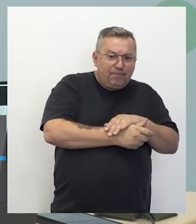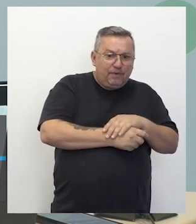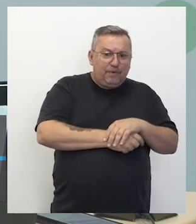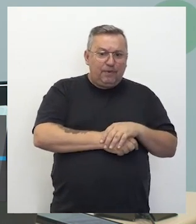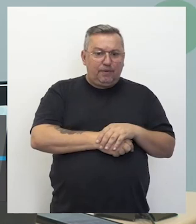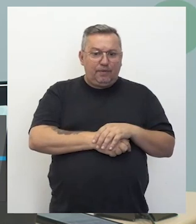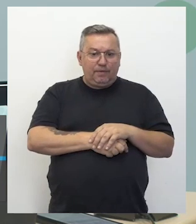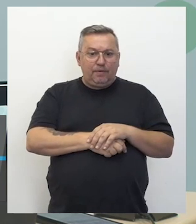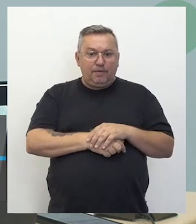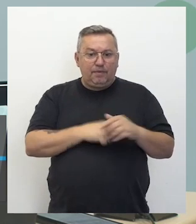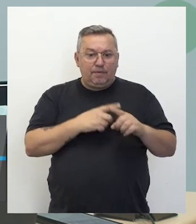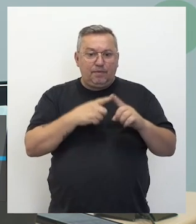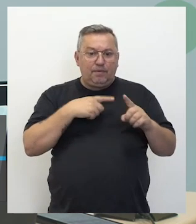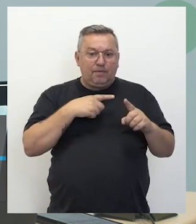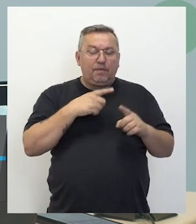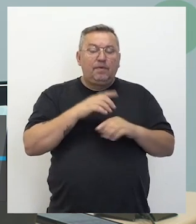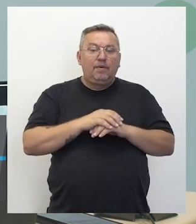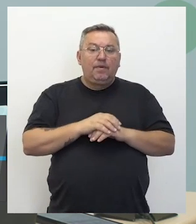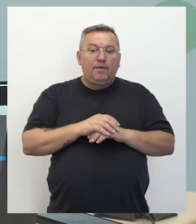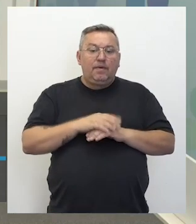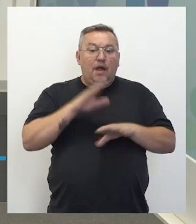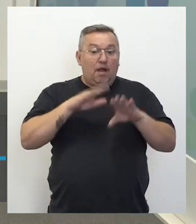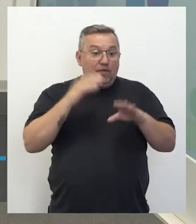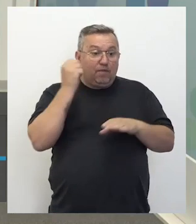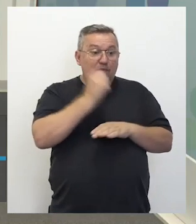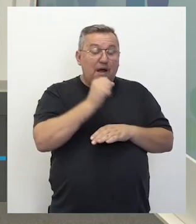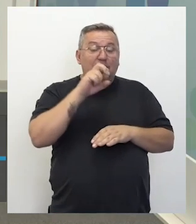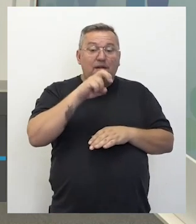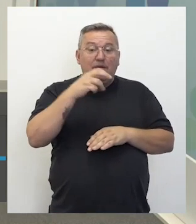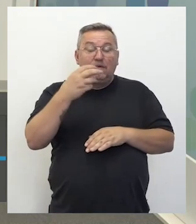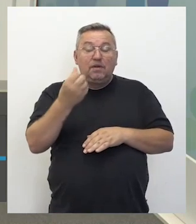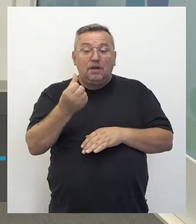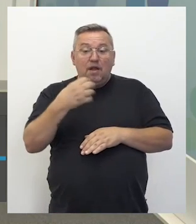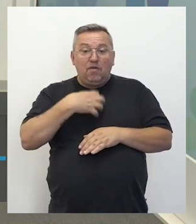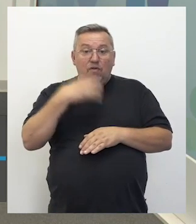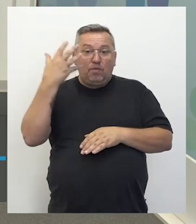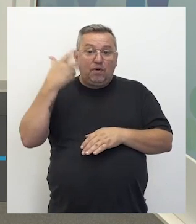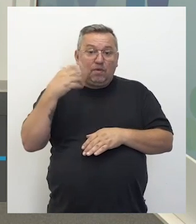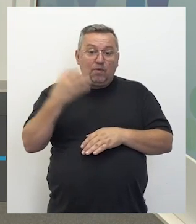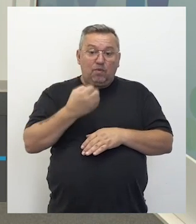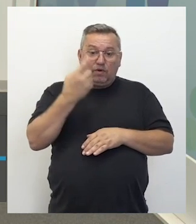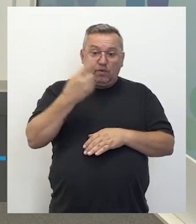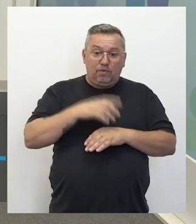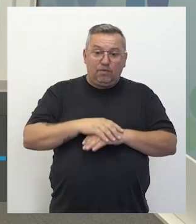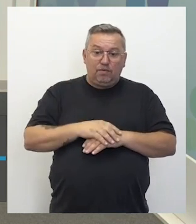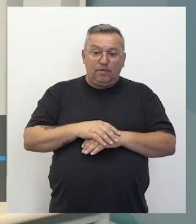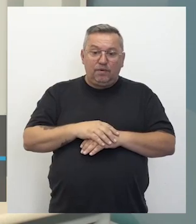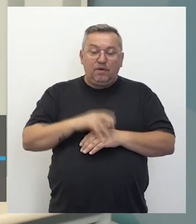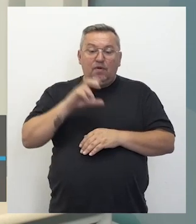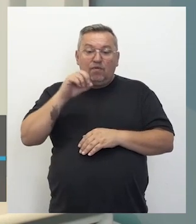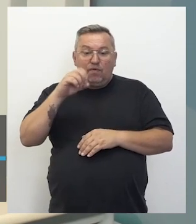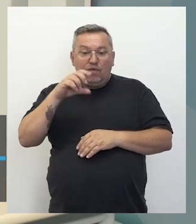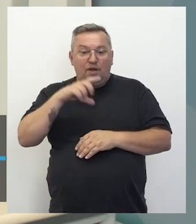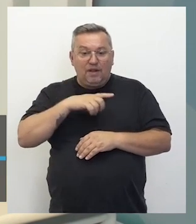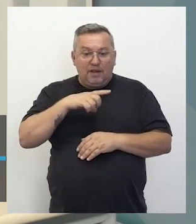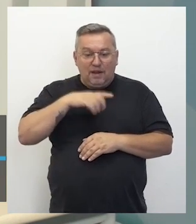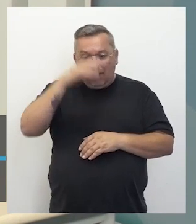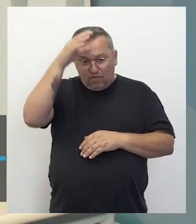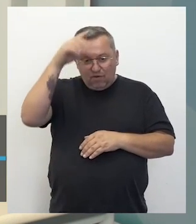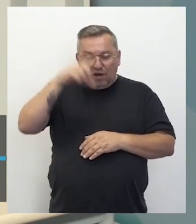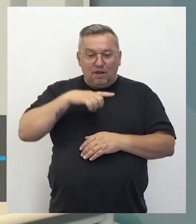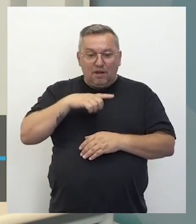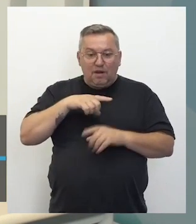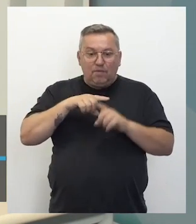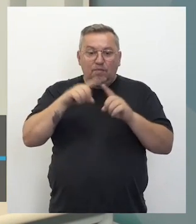e poder te vender, ele mata 5, 6. Então, porque muitos estão dizendo, eu tenho tartaruga, minha avó tem, minha tia tem. E sobre o